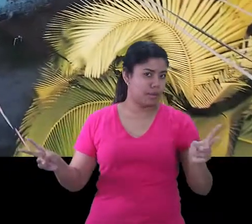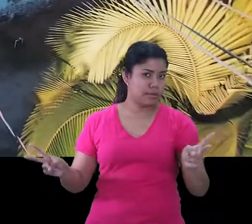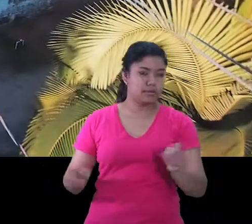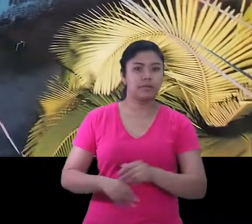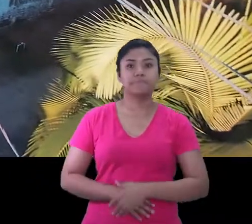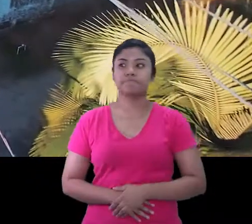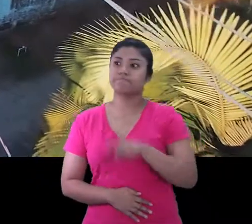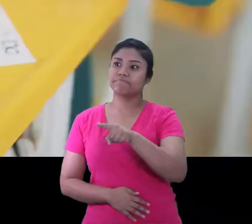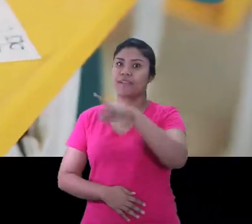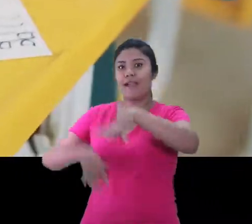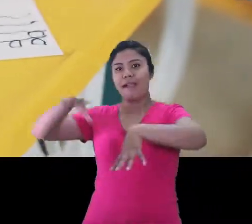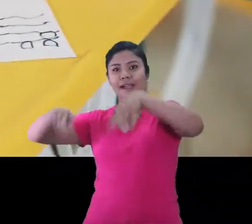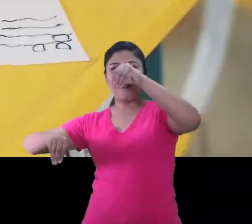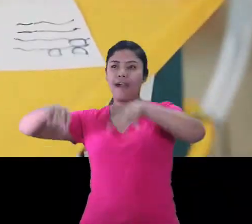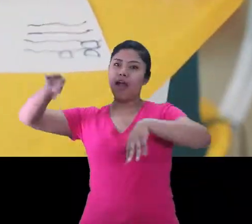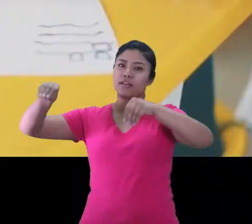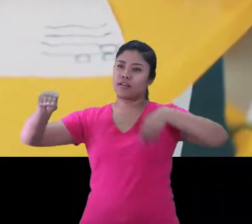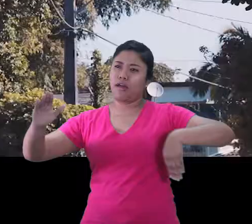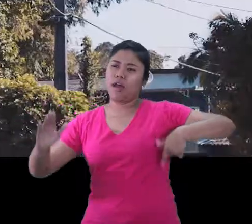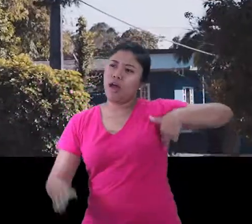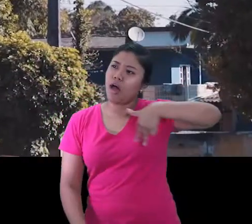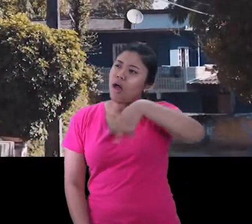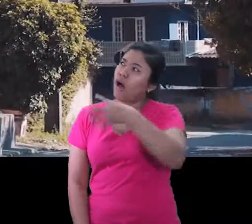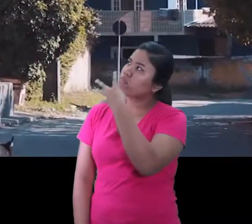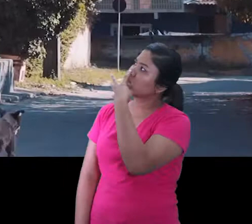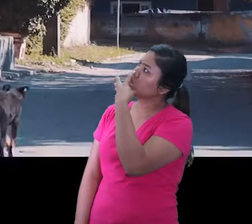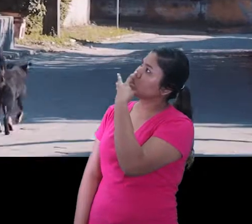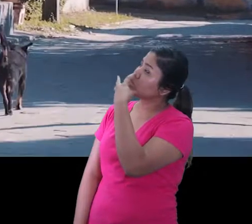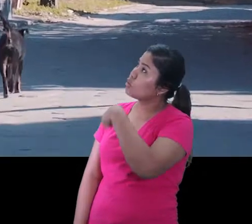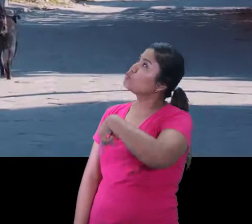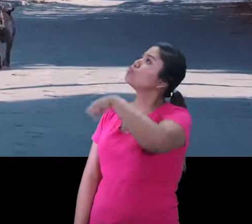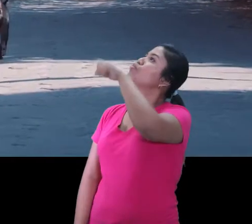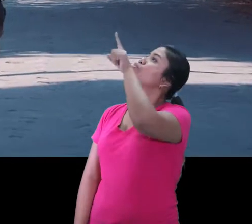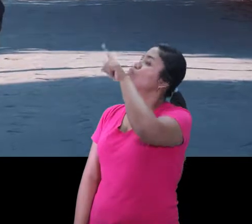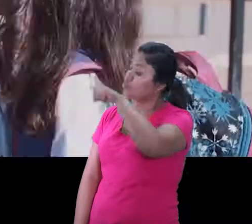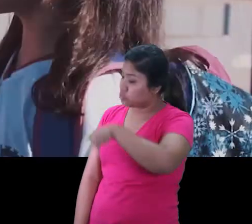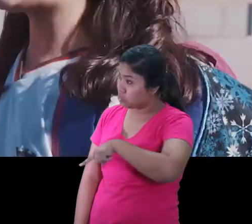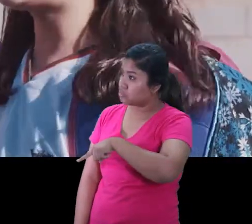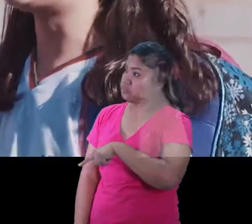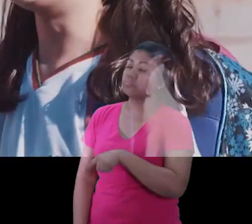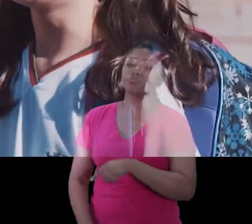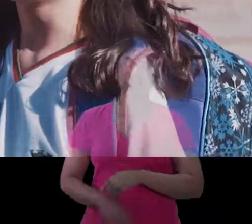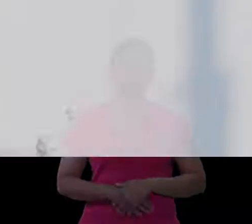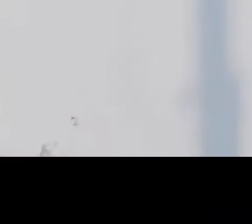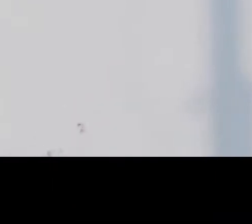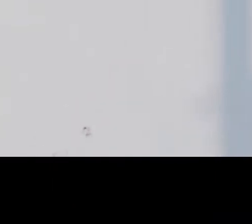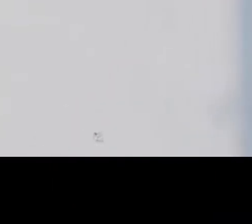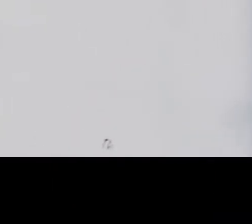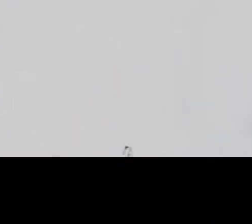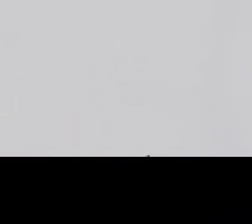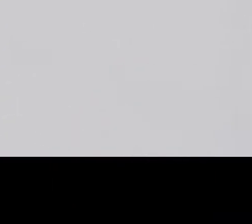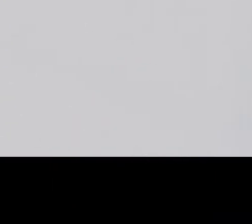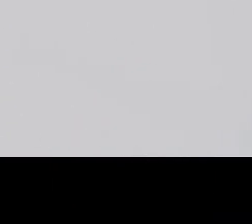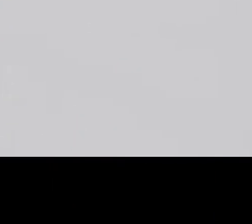lá. Aqui é o castelinho. Vou pra escola, eu sempre fico olhando lá pra cima até aqui do chão. É o